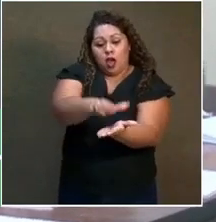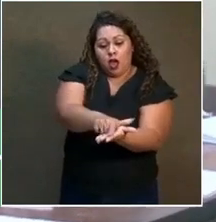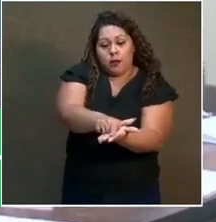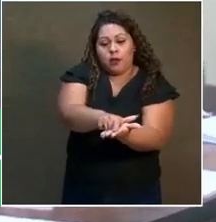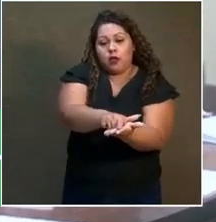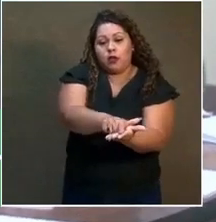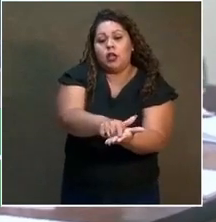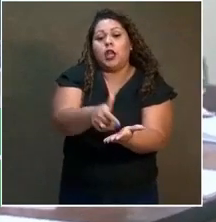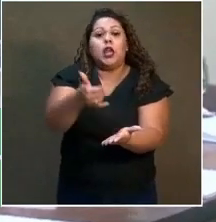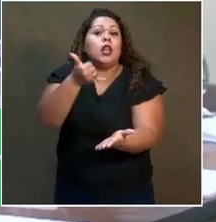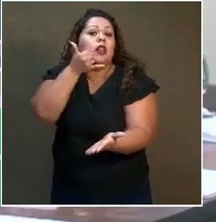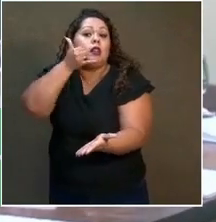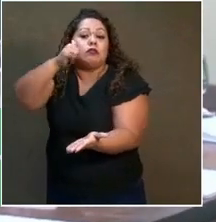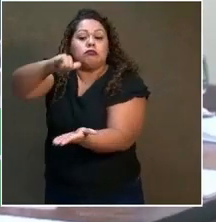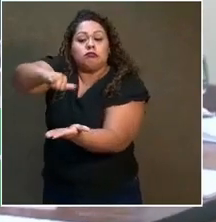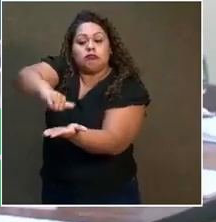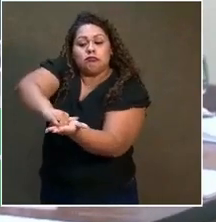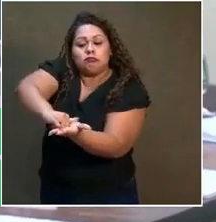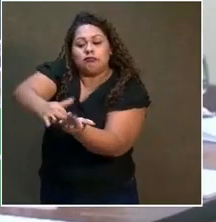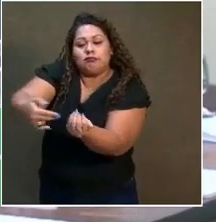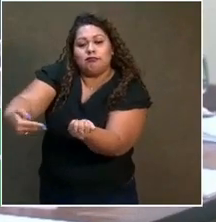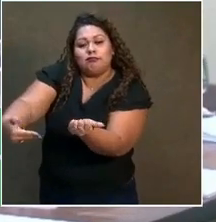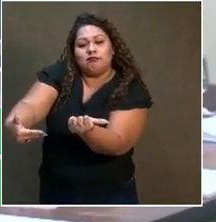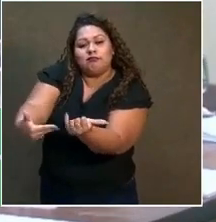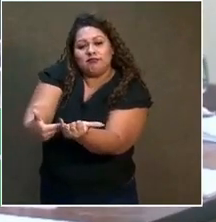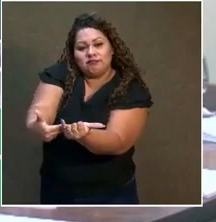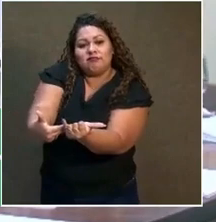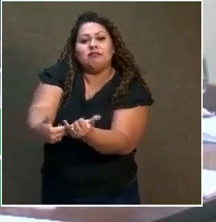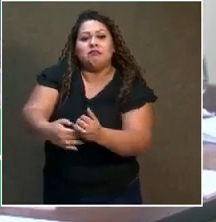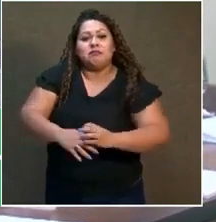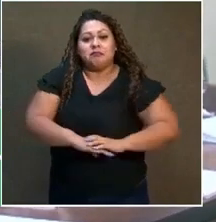carregando. Ele deixou claro aqui.